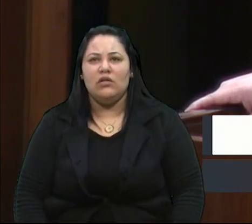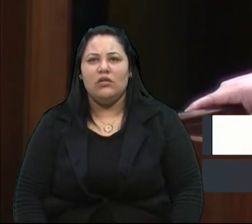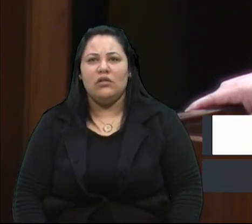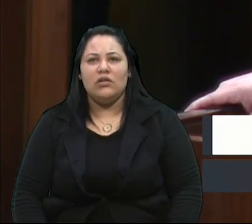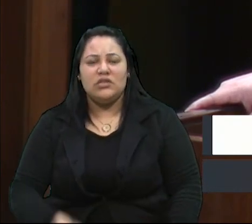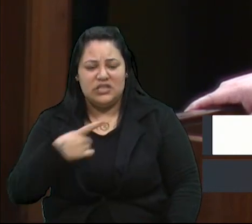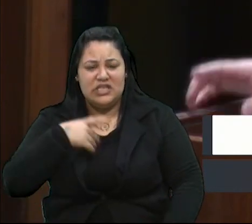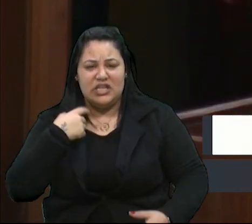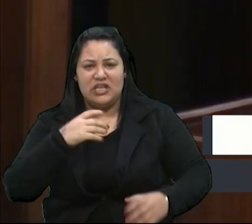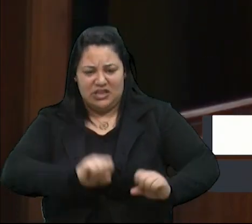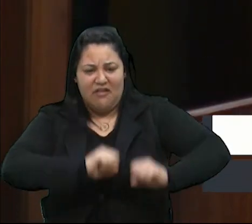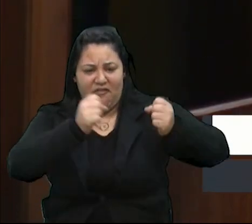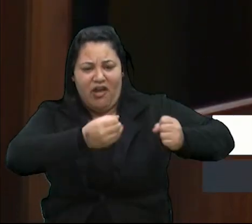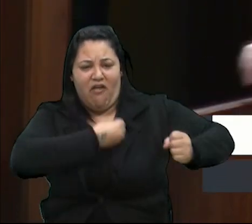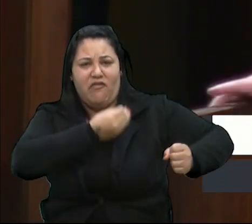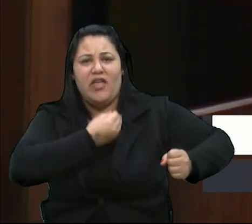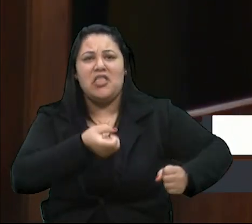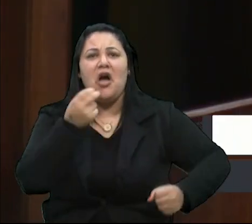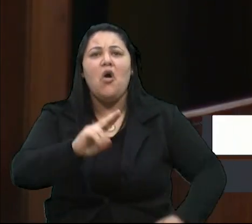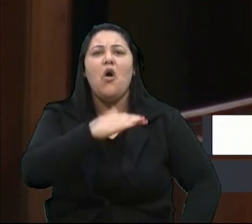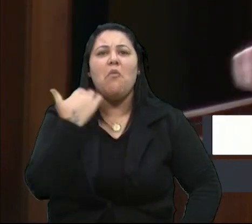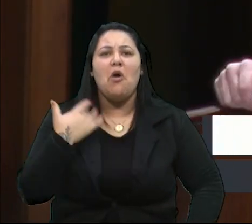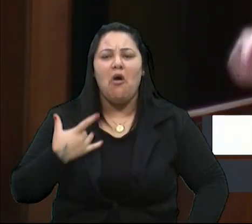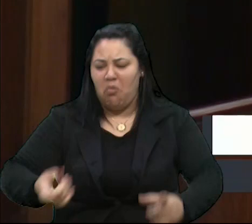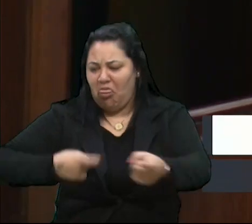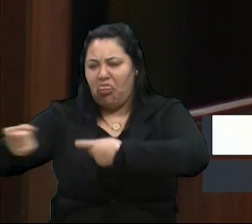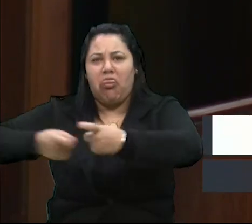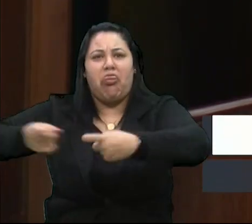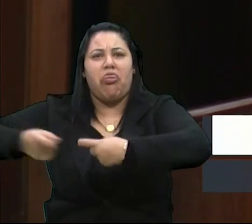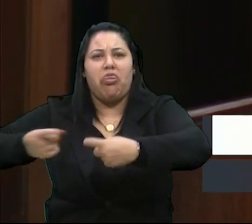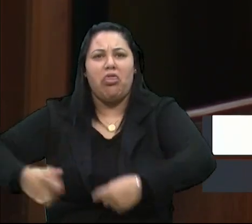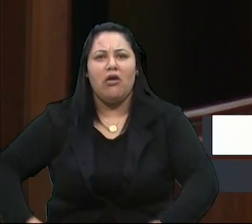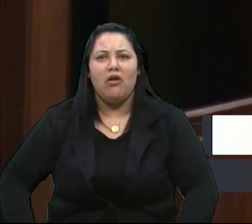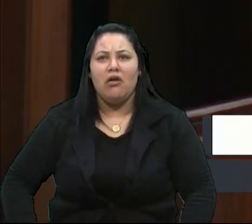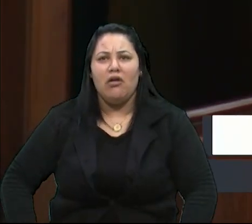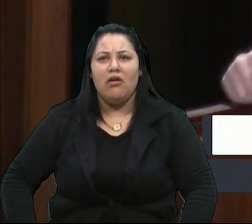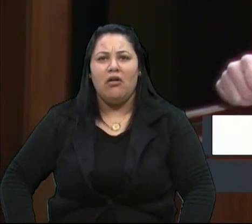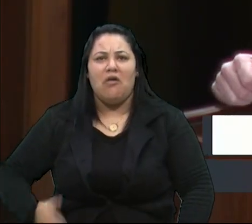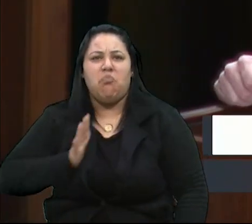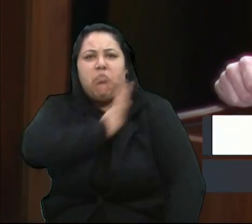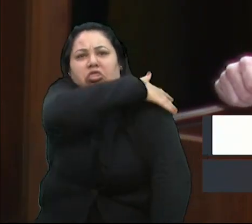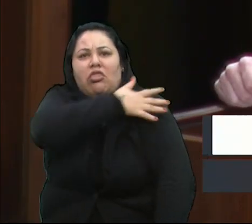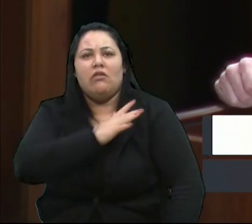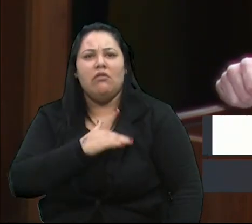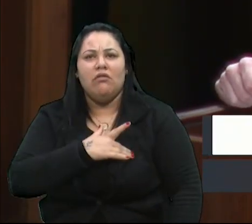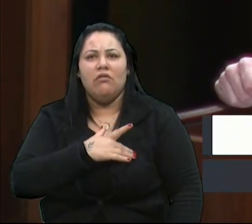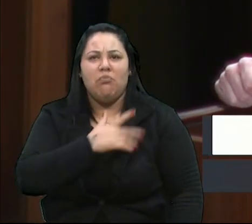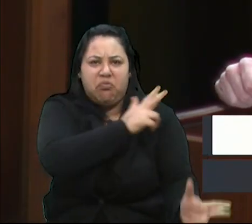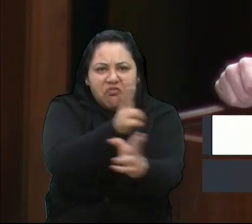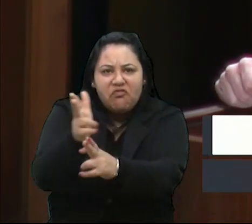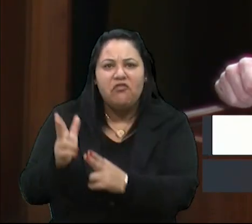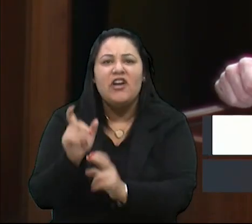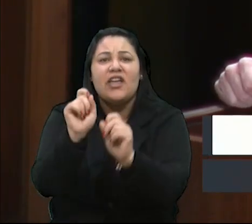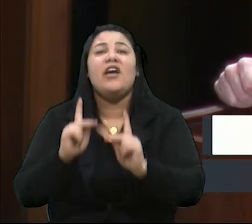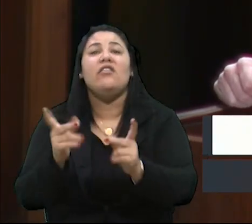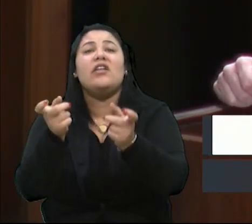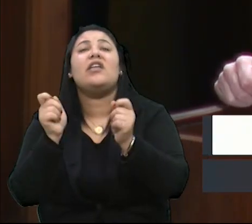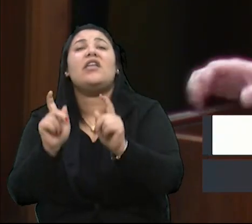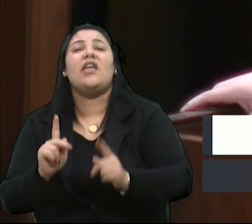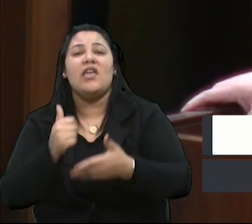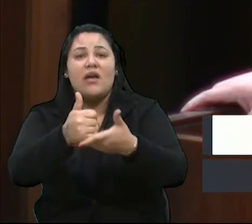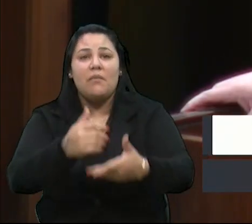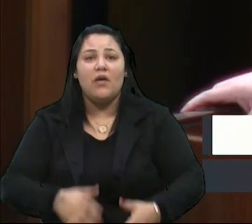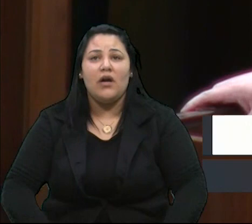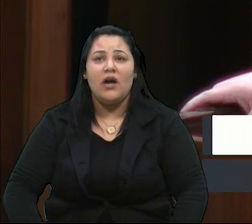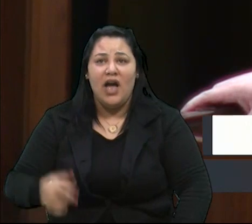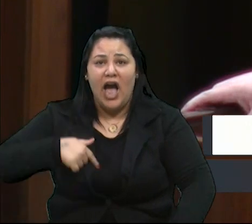vida ou defende a morte, a guerra, que defende a ditadura, que defende terrorista. Vamos ver quem é que vai defender. Aí